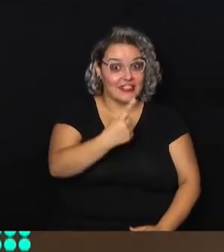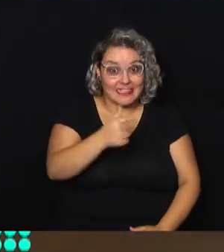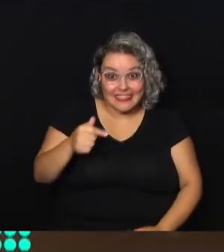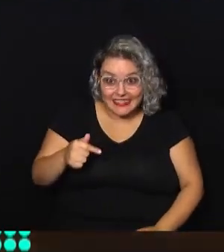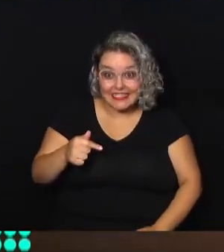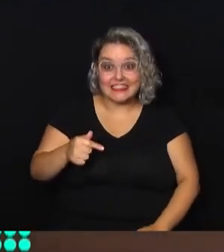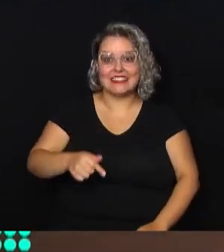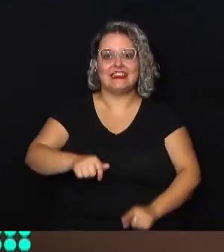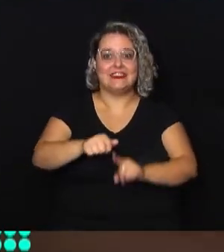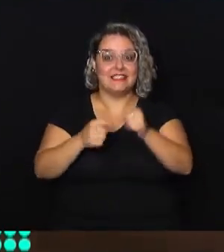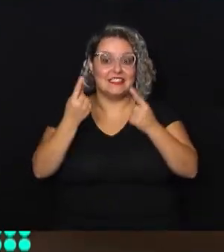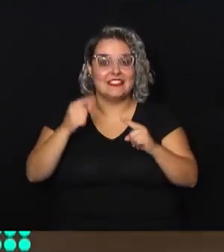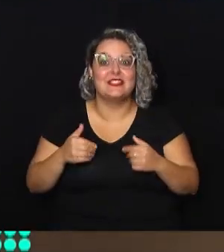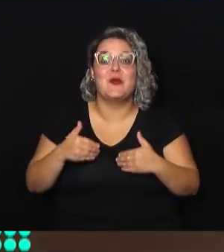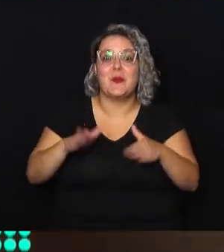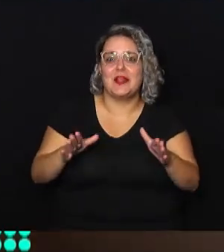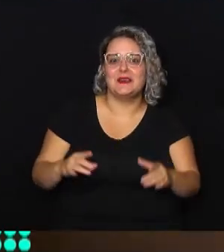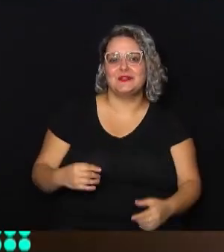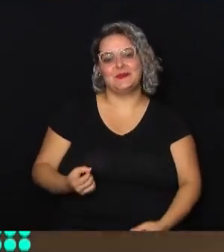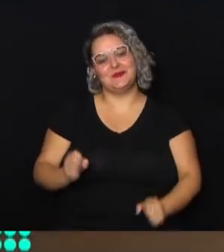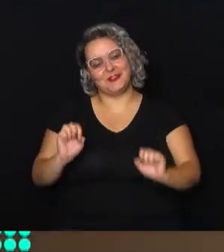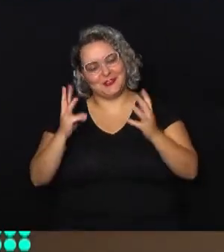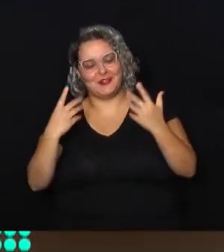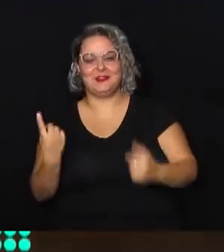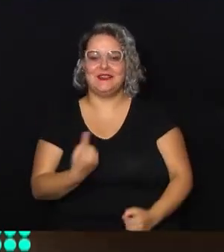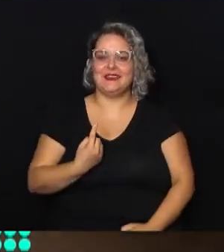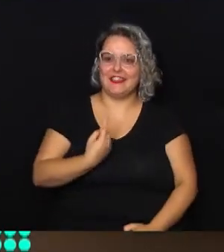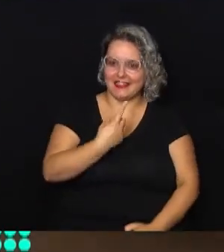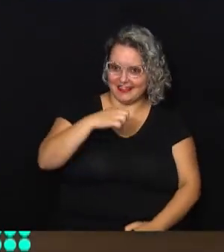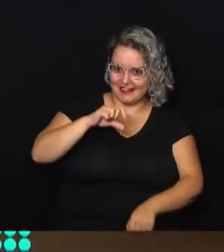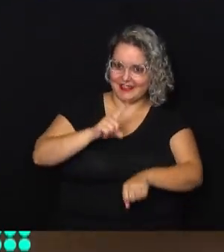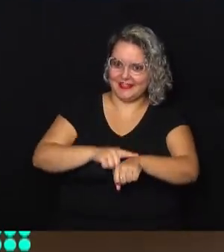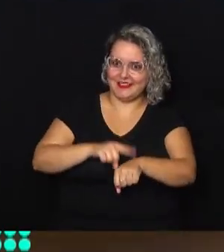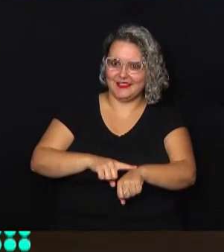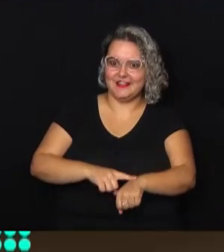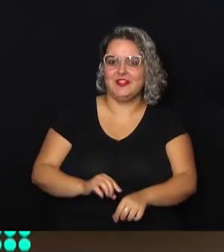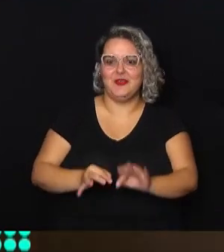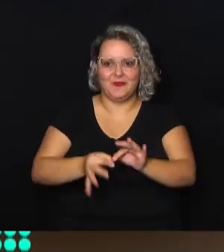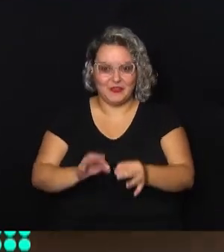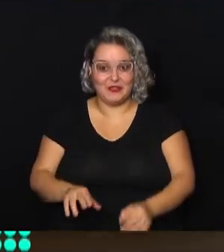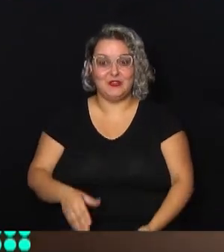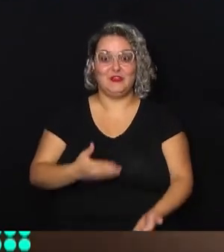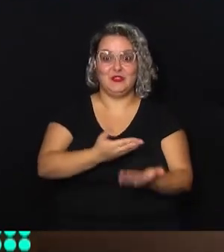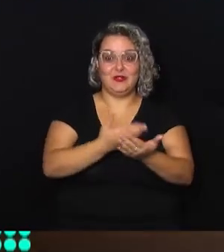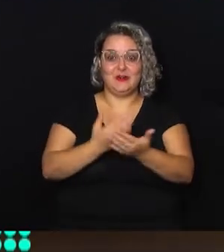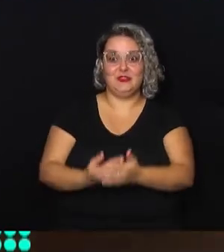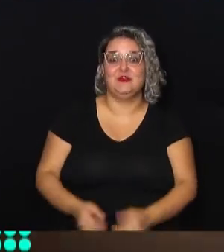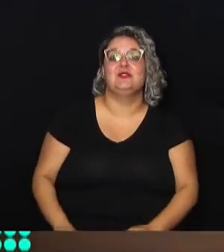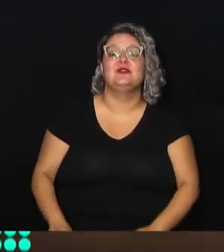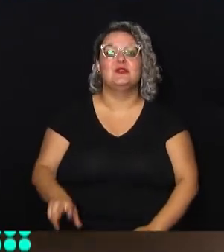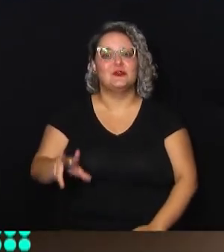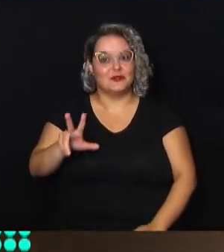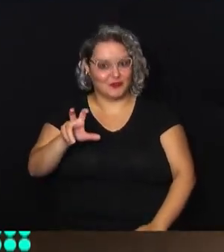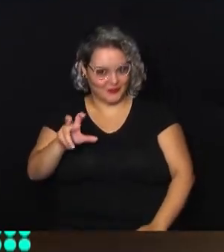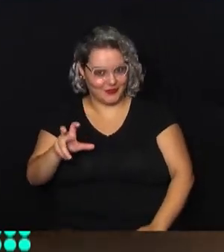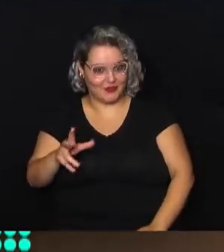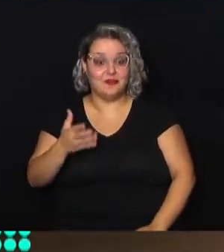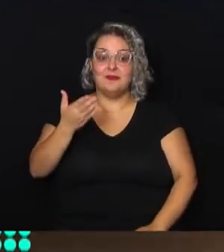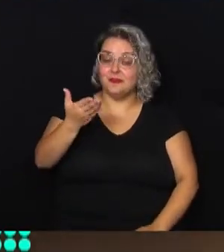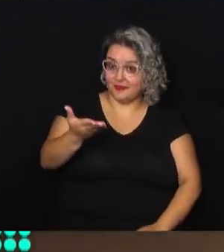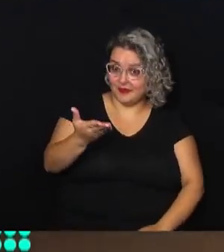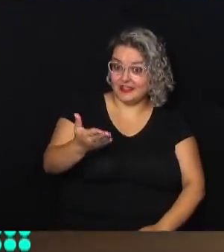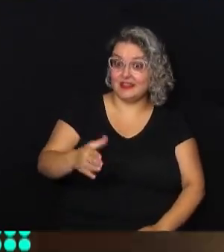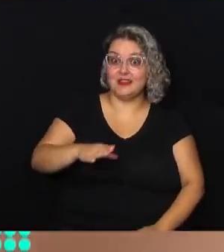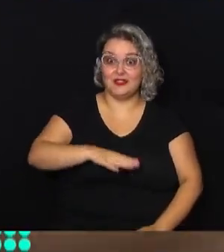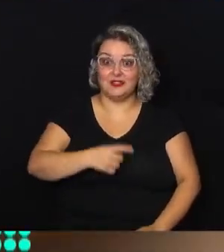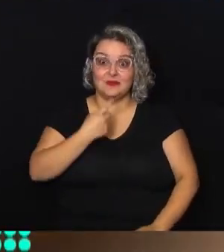abrimos sessão extra do meu show solo às 19 horas na Oficina do Estudante, no Shopping Guatemi. Se você de Campinas ou região gosta